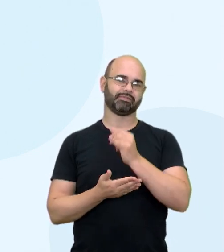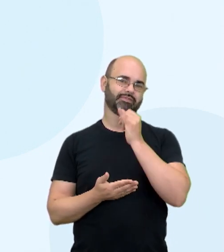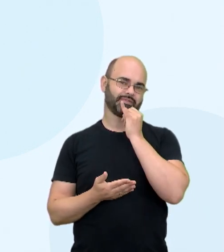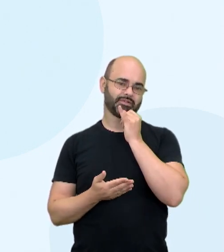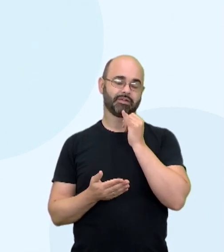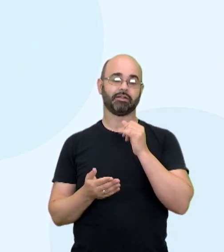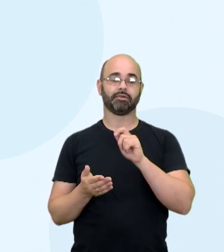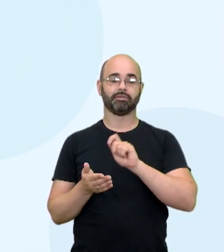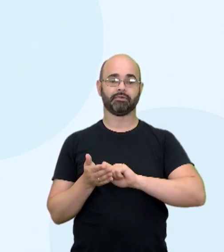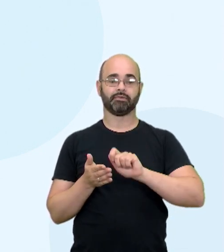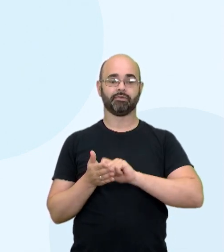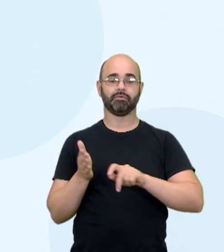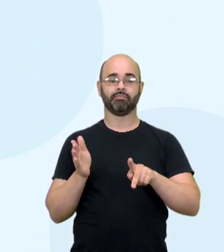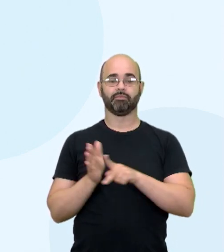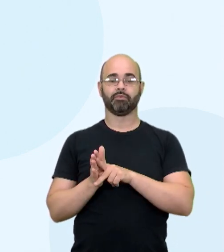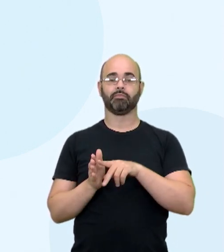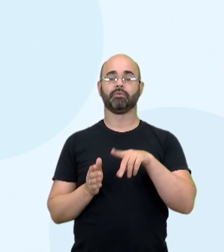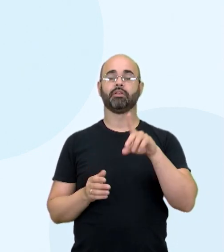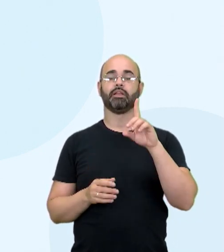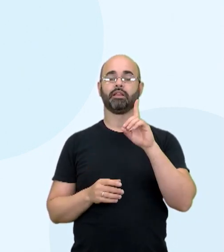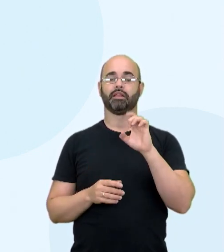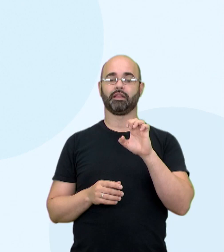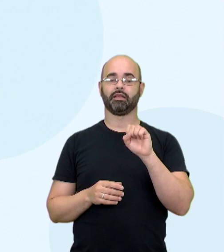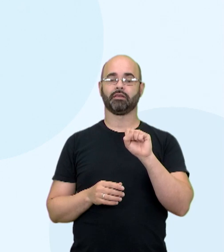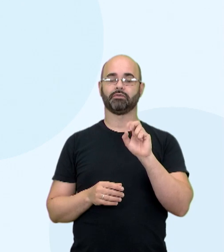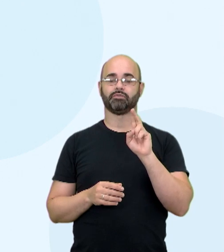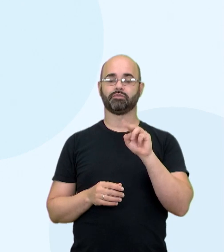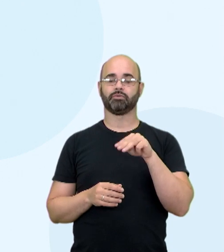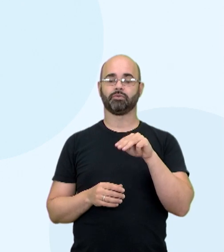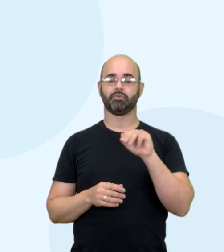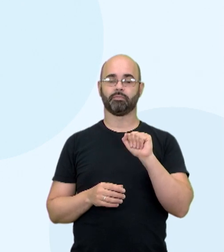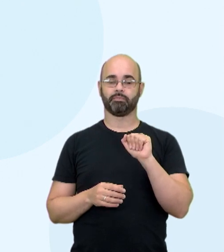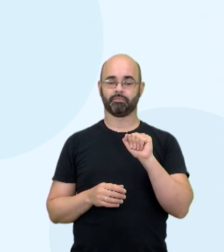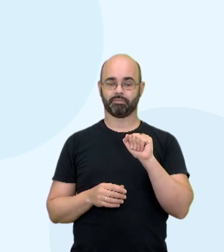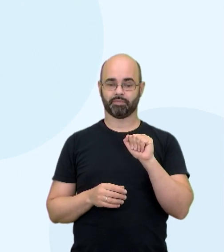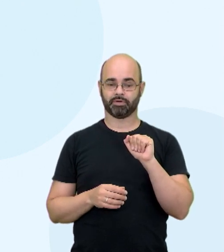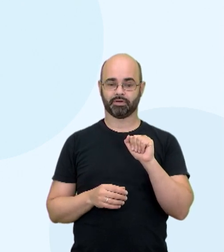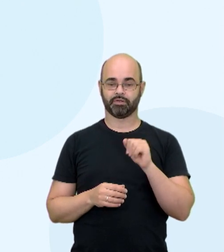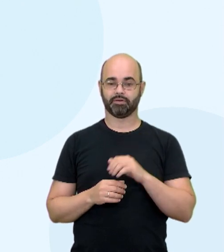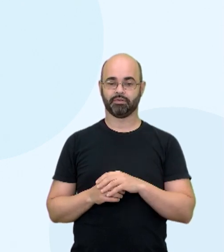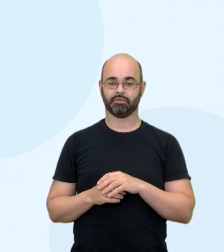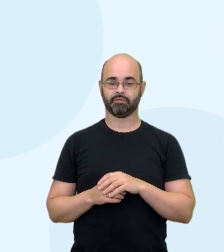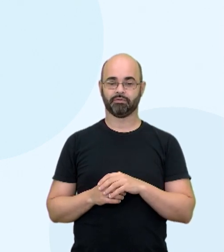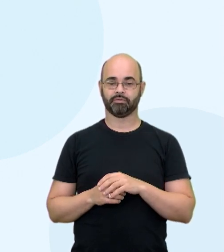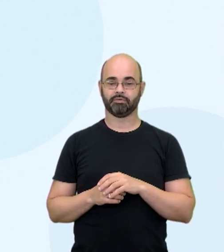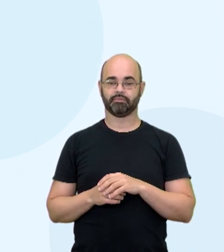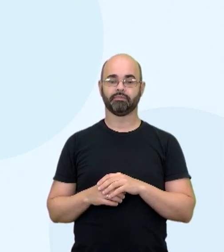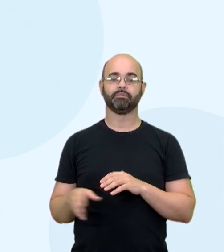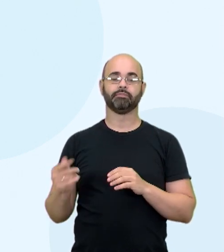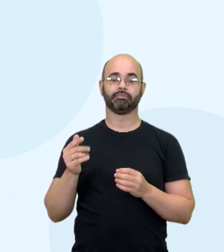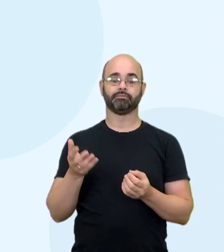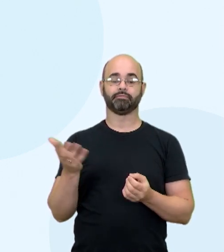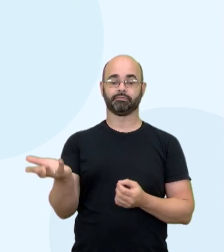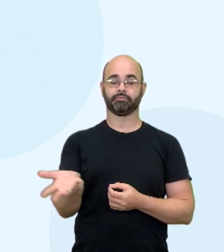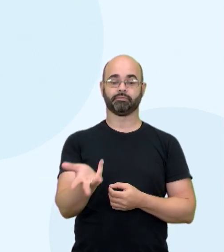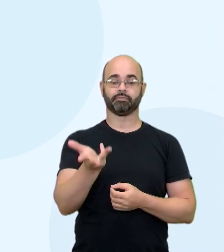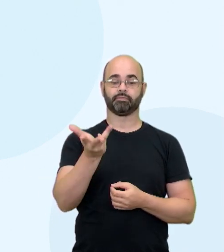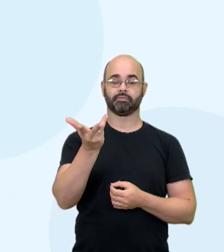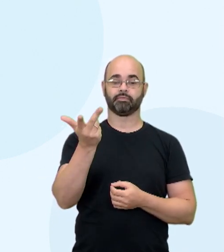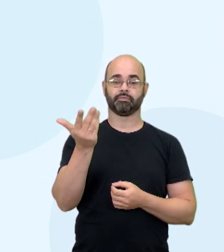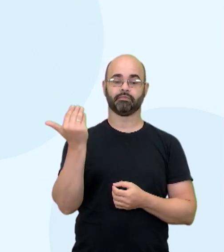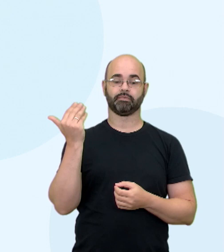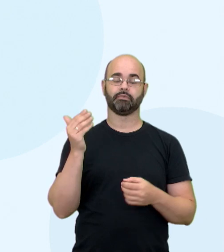manuscrito chamado De Summa, a exaltação da quintessência. A quintessência também era um elemento muito presente nos